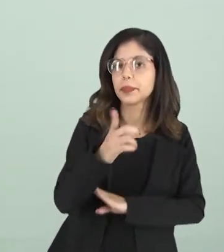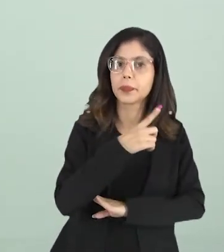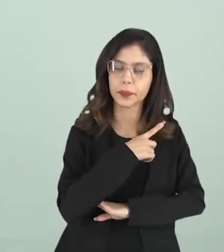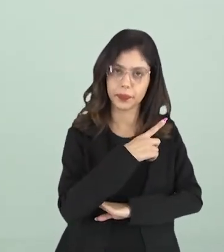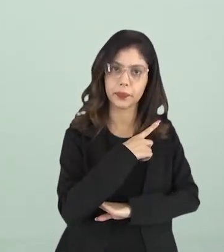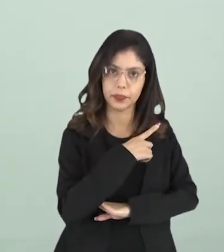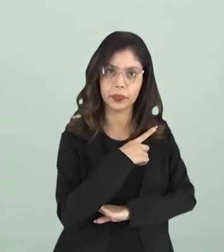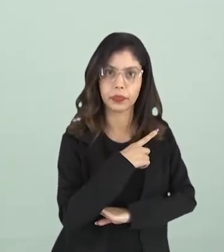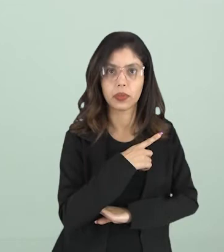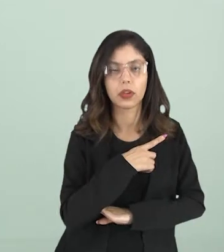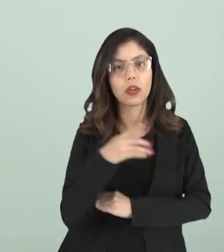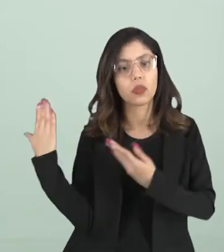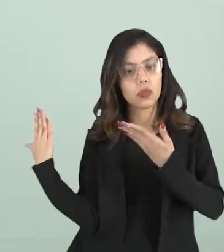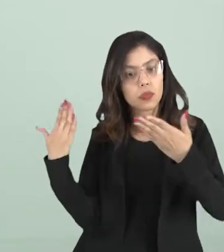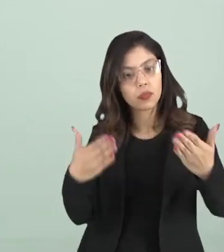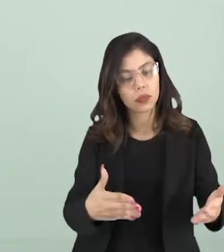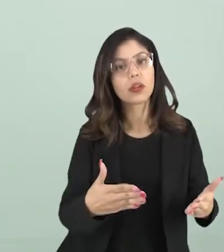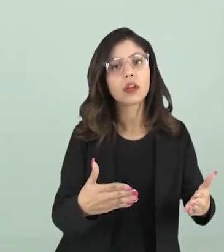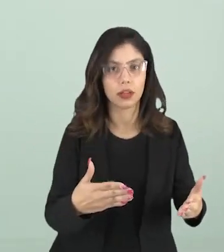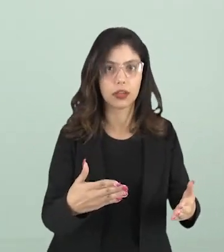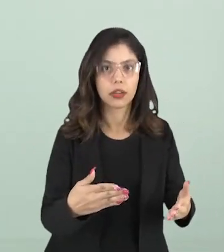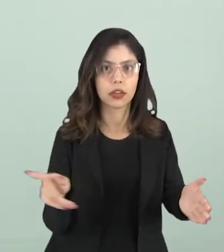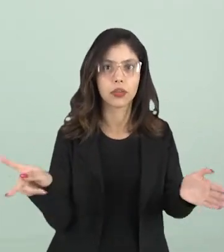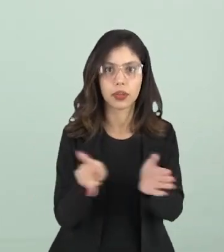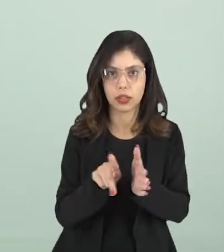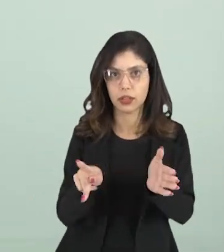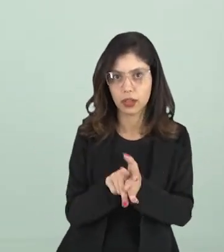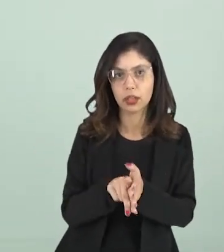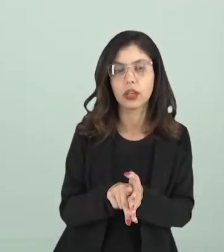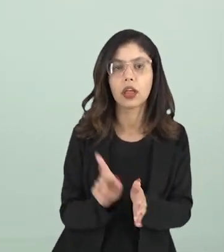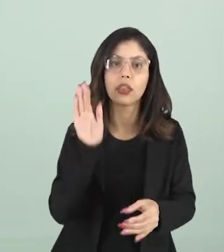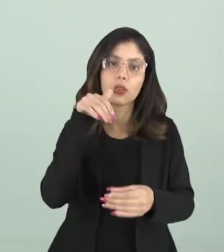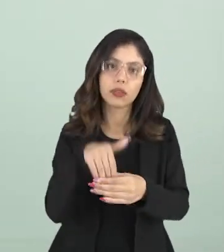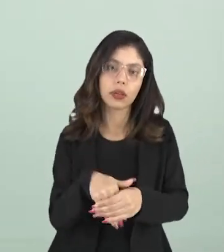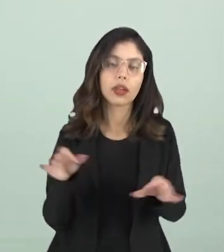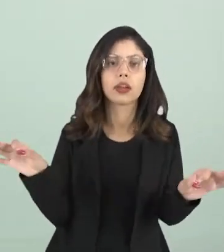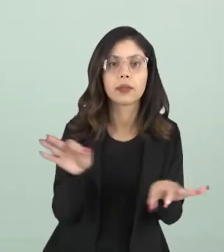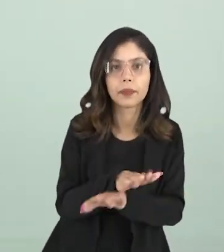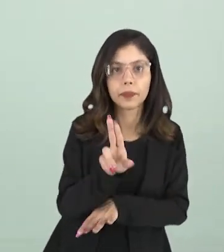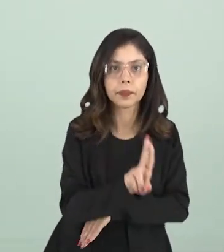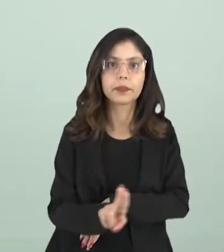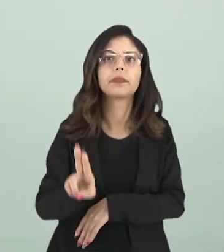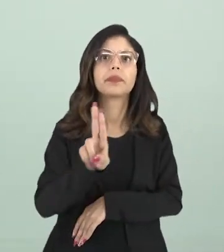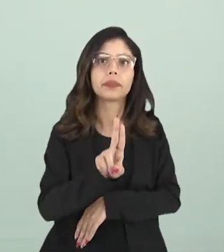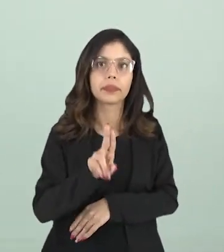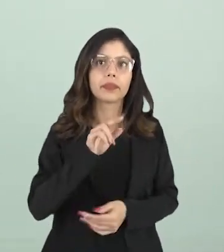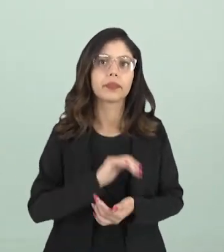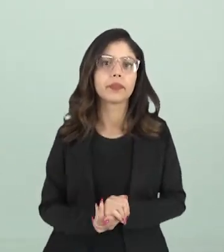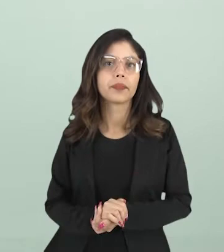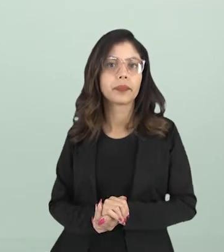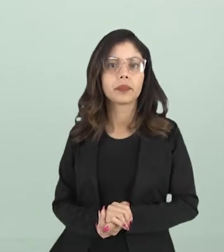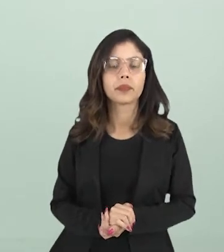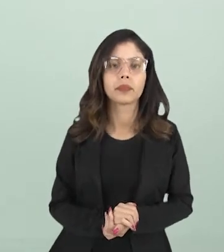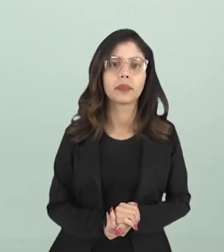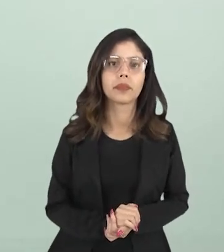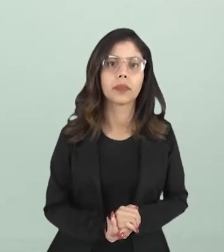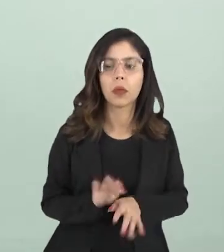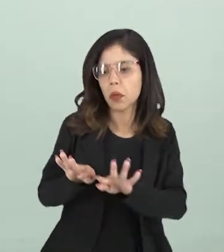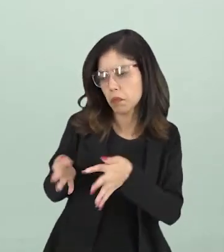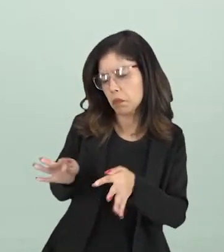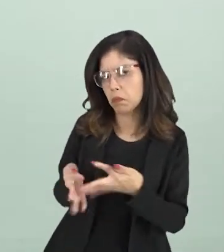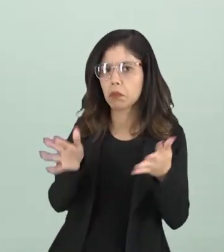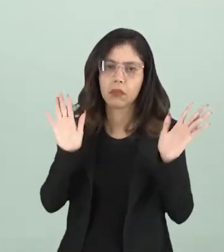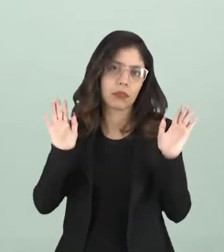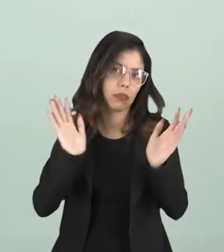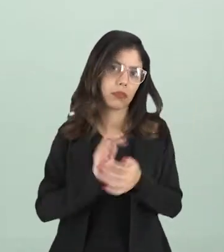determinadas situações que o recurso do voto ele acaba sendo utilizado de uma maneira mais